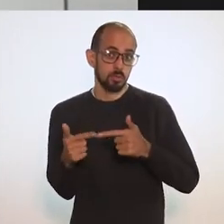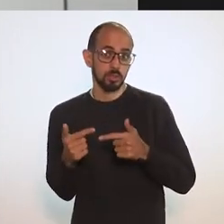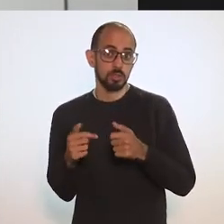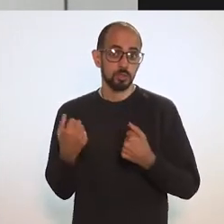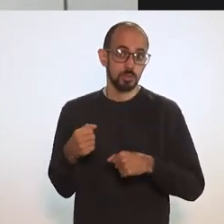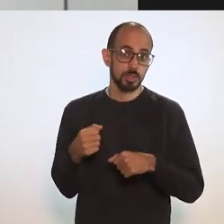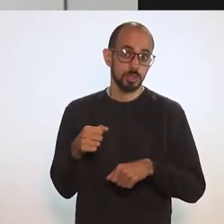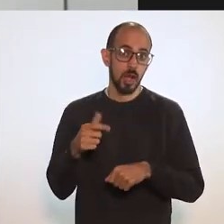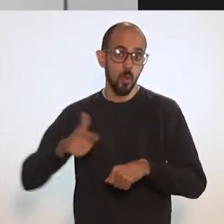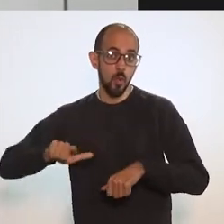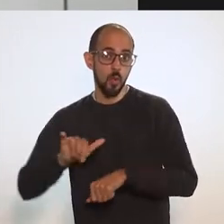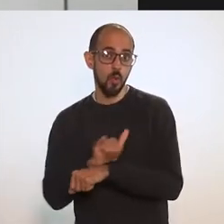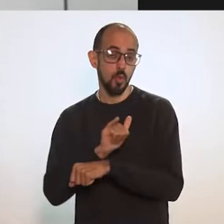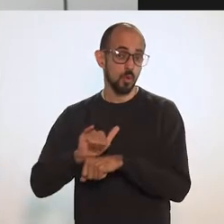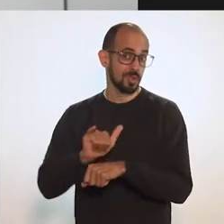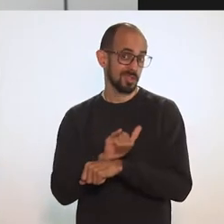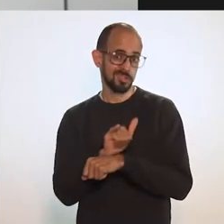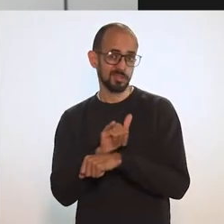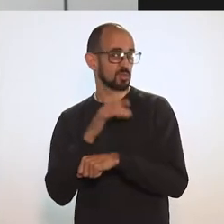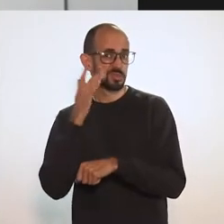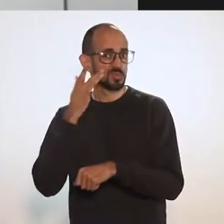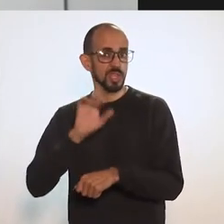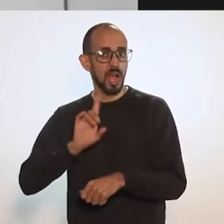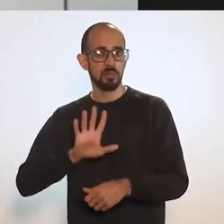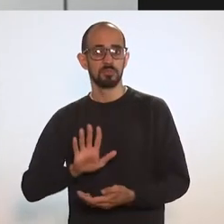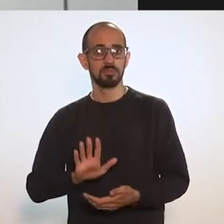a gente vai até poder ouvir aqui um pouco mais na sequência, né?